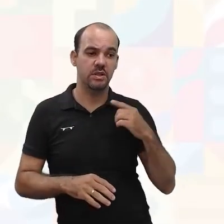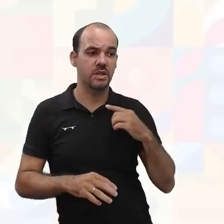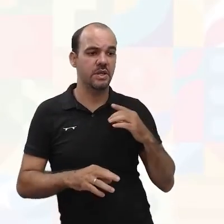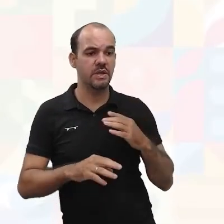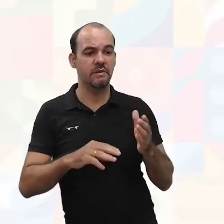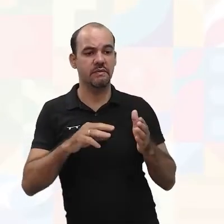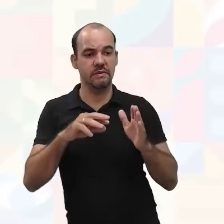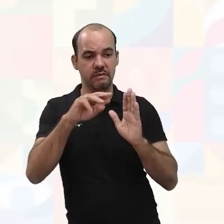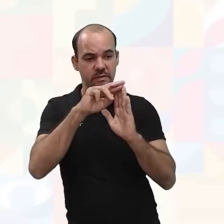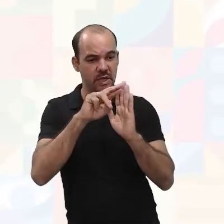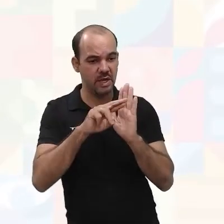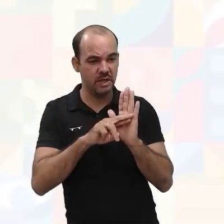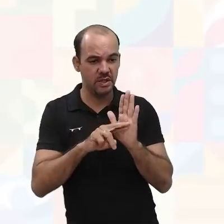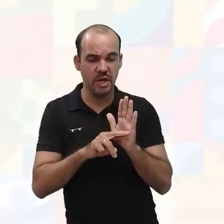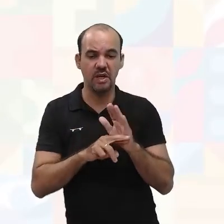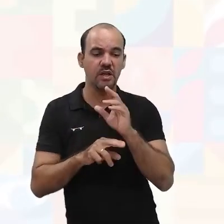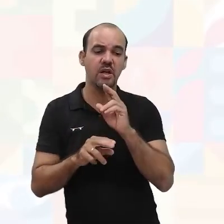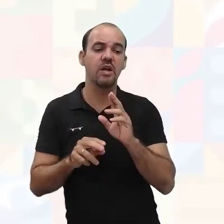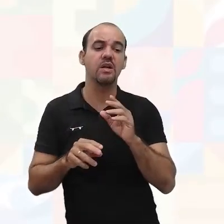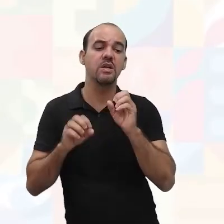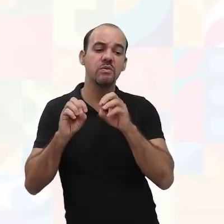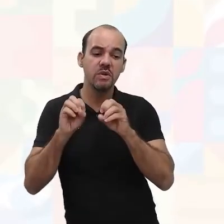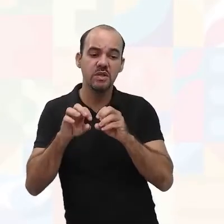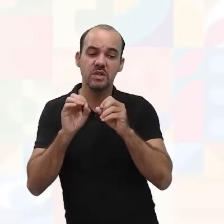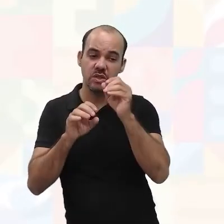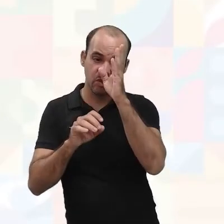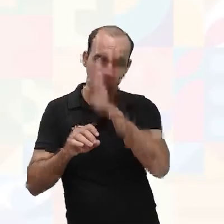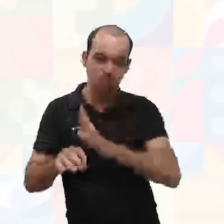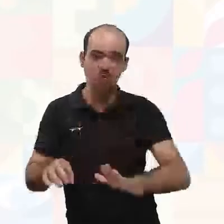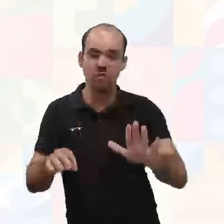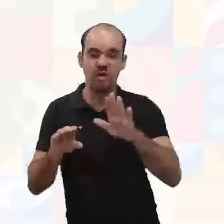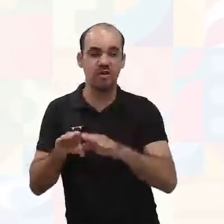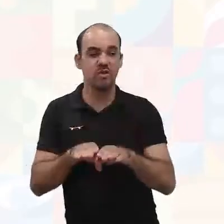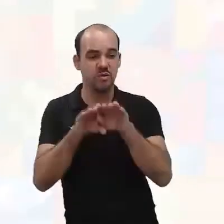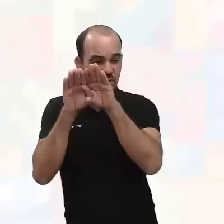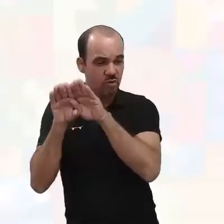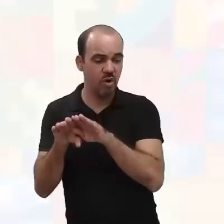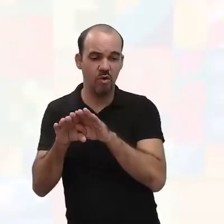à universalização do acesso ao ensino no Brasil, dos grupos menos